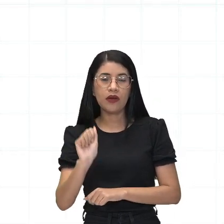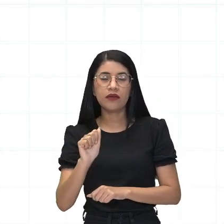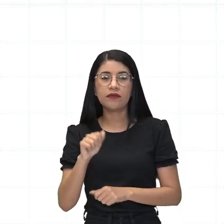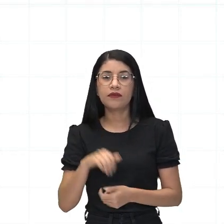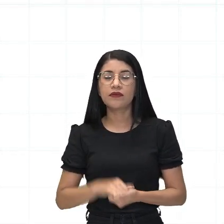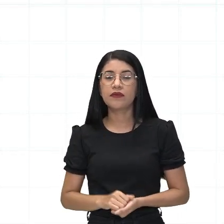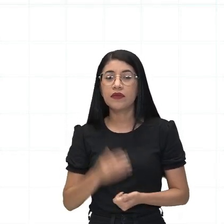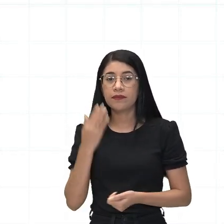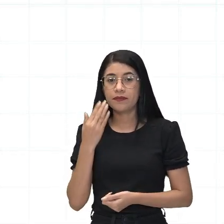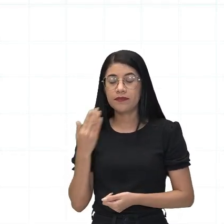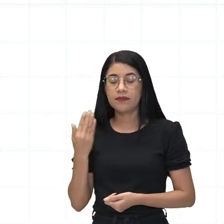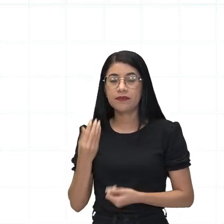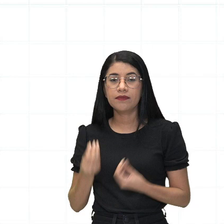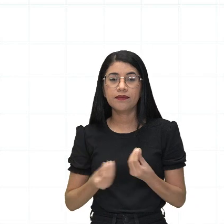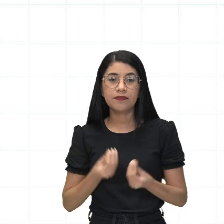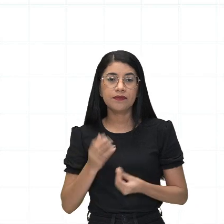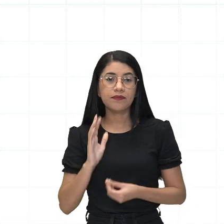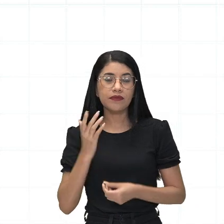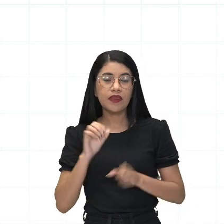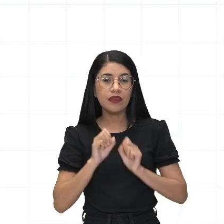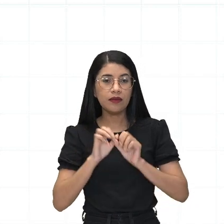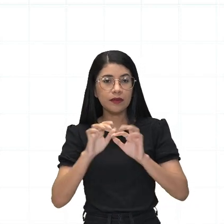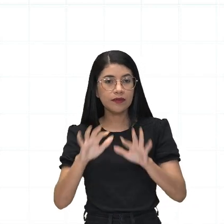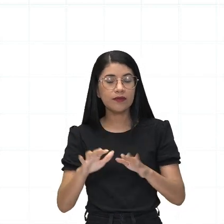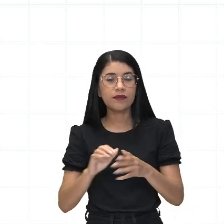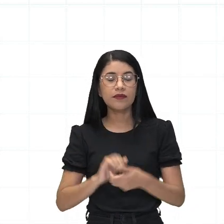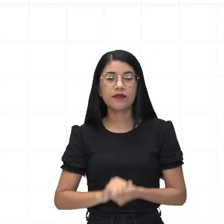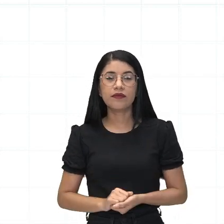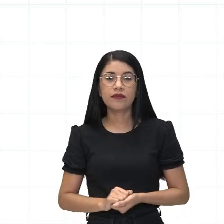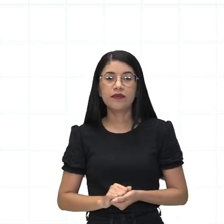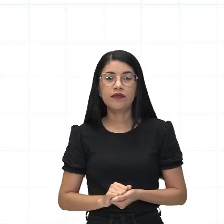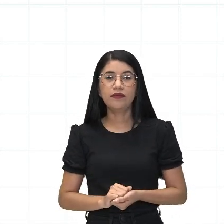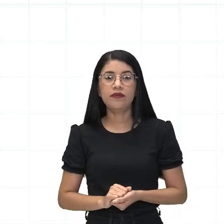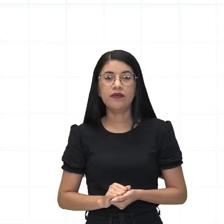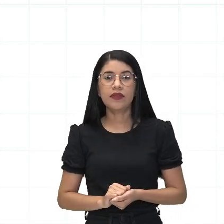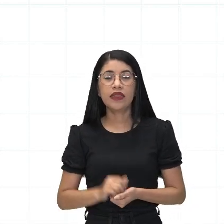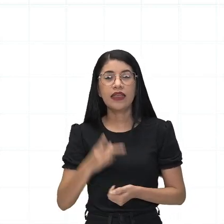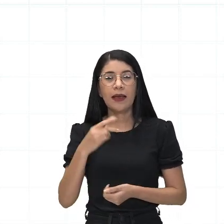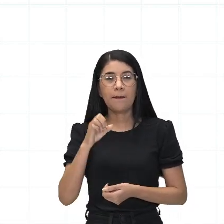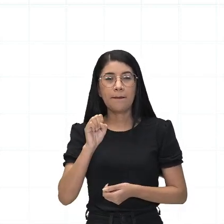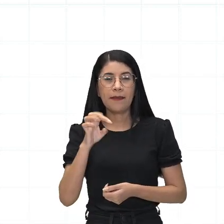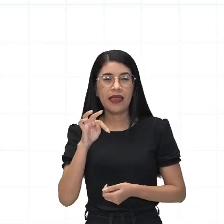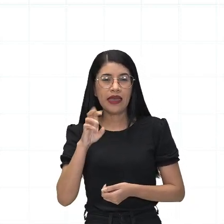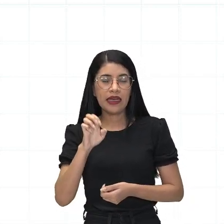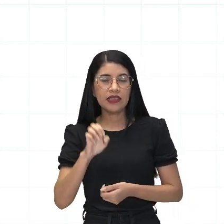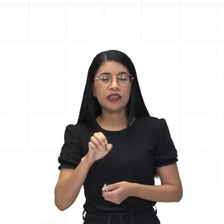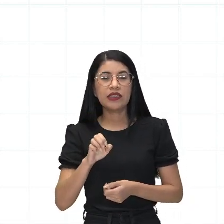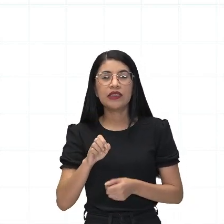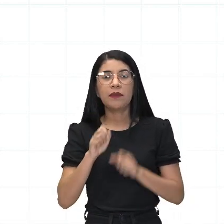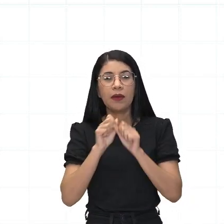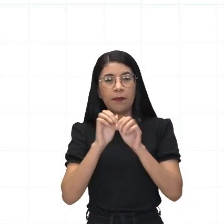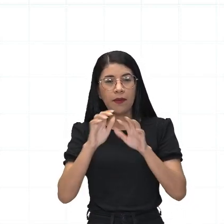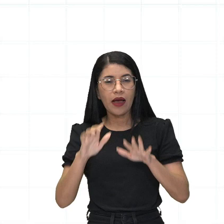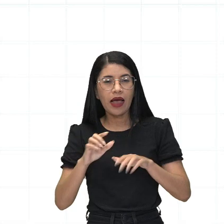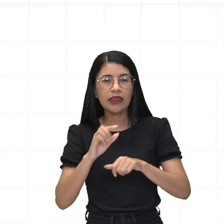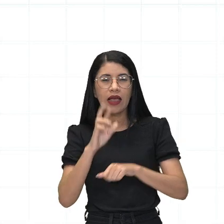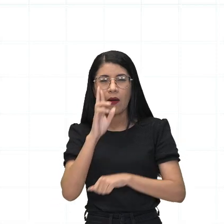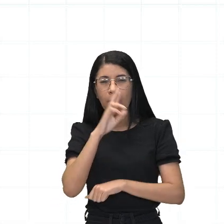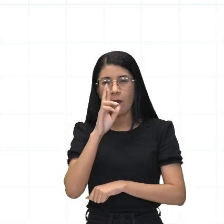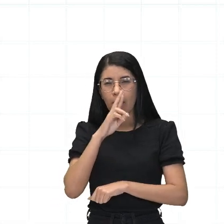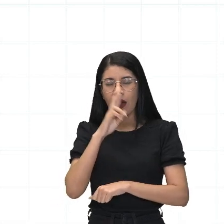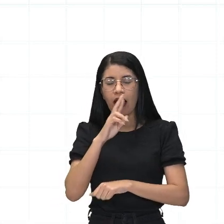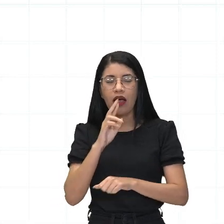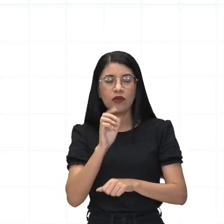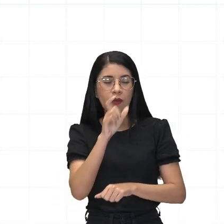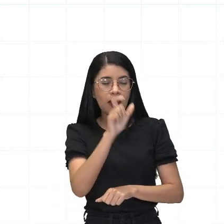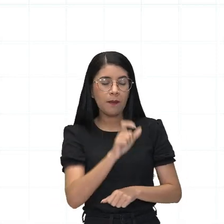próxima cartela, né? Então, pulgas, nós temos aí peste transmitida por pulgas de ratos para seres